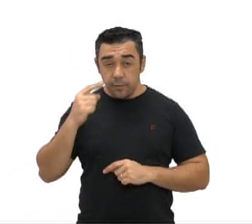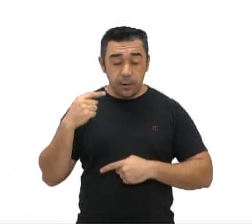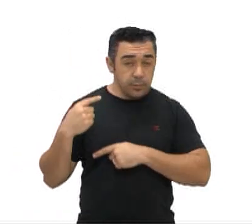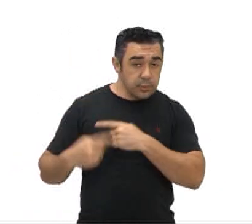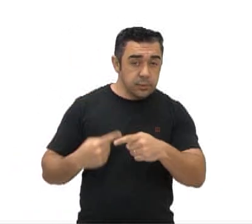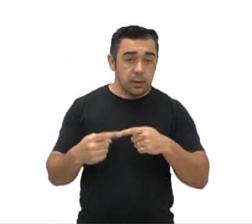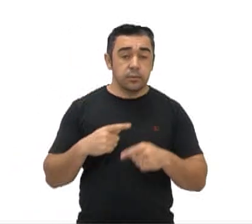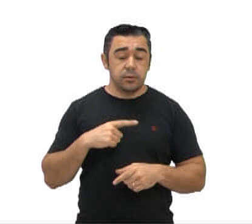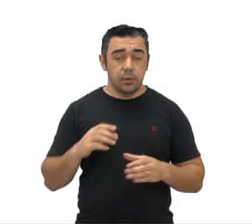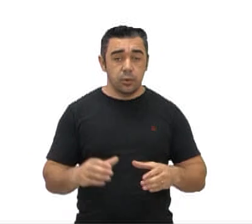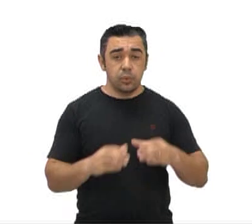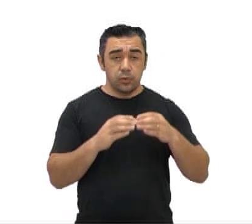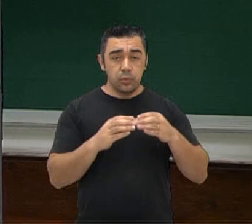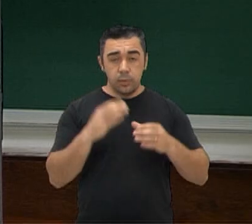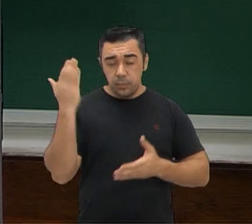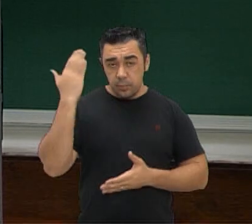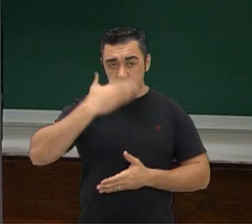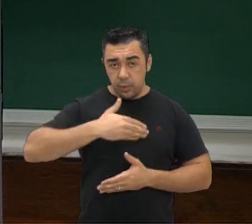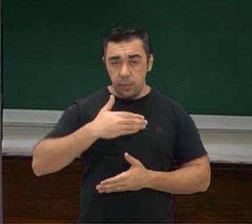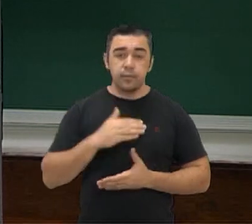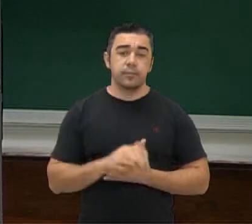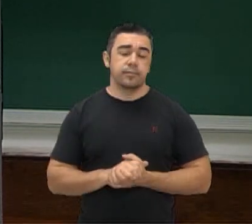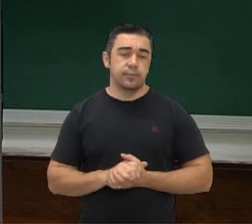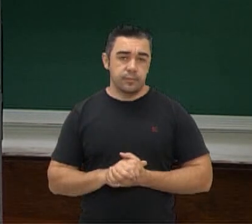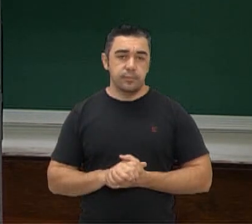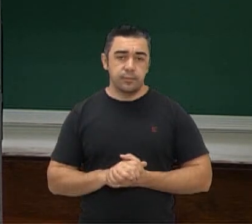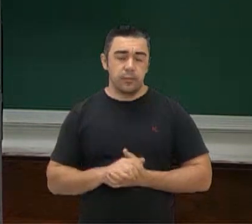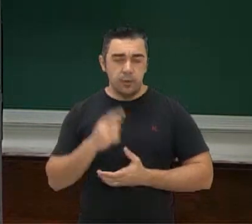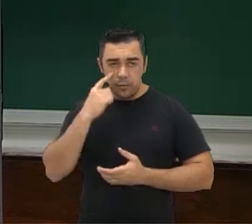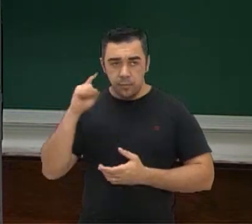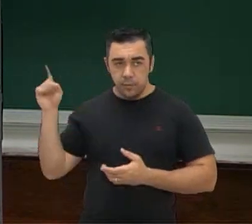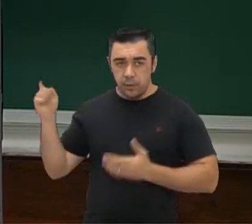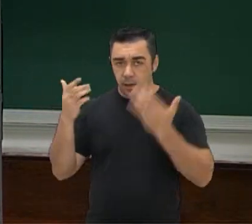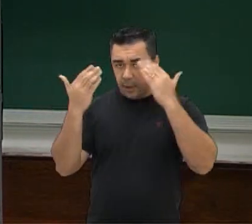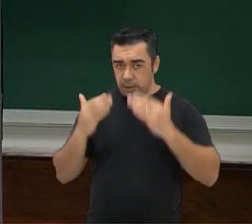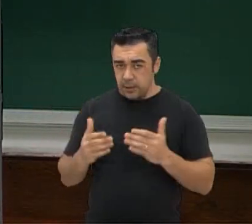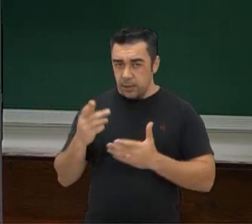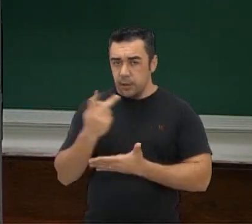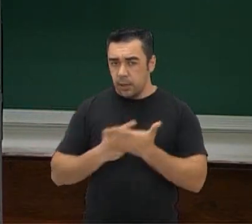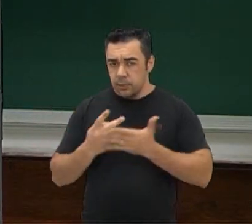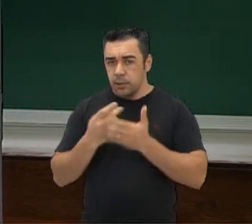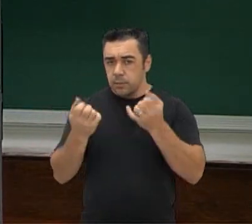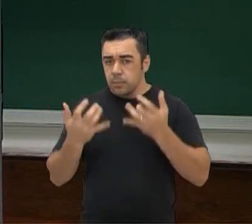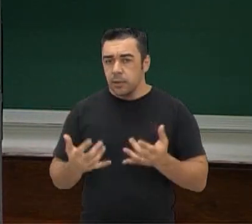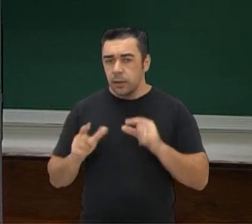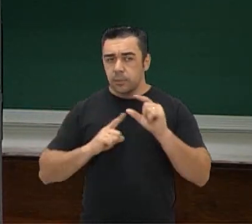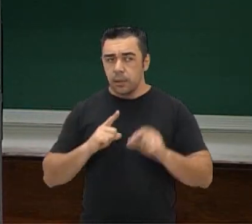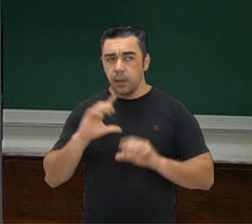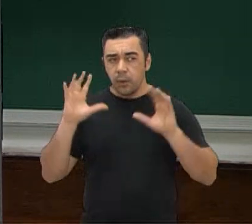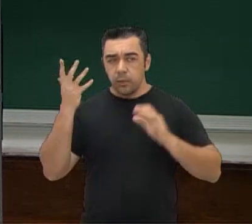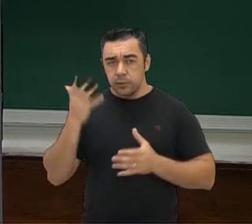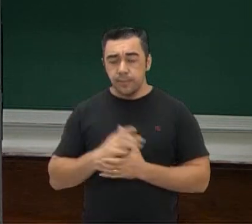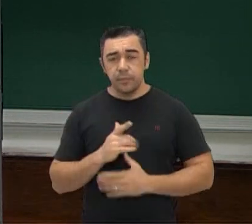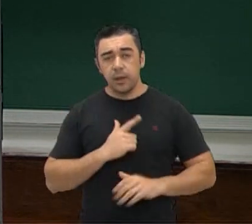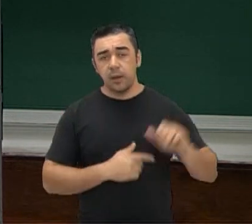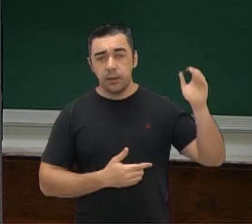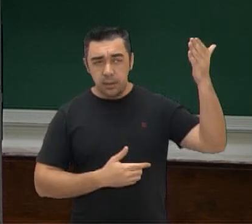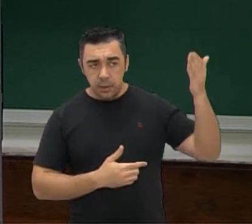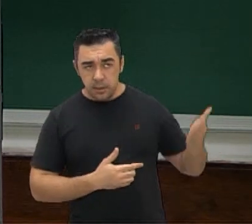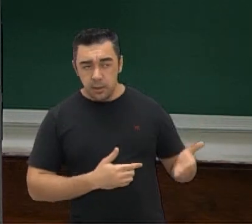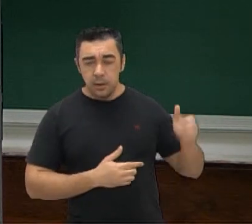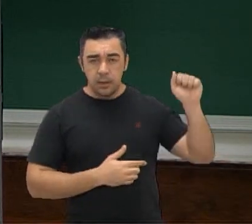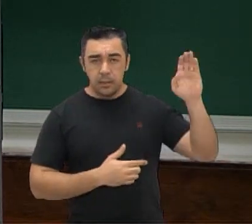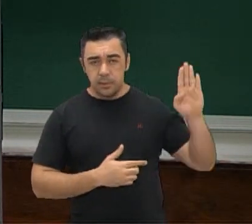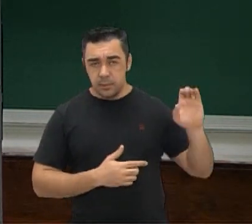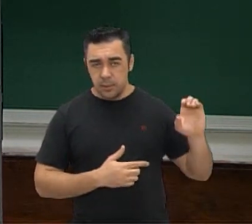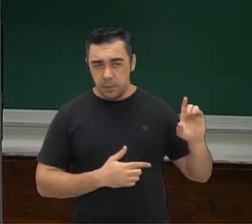de especiação evidente? Então tá aqui, você vai analisar para mim o desenho e dizer onde está ocorrendo a especiação. Aqui são as